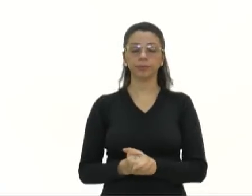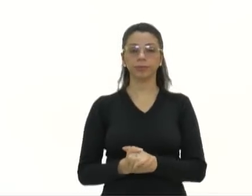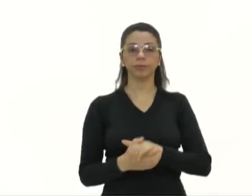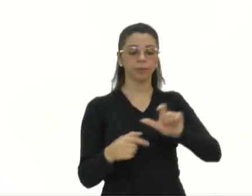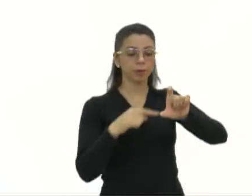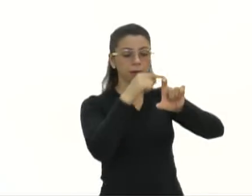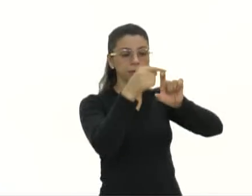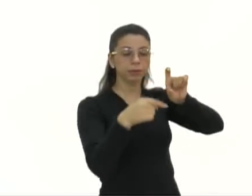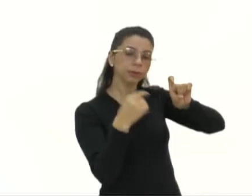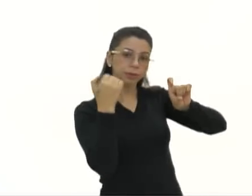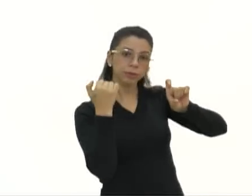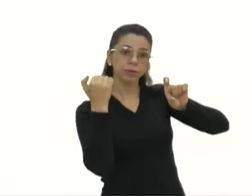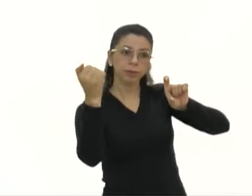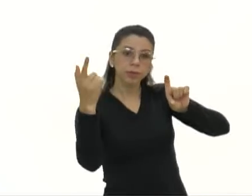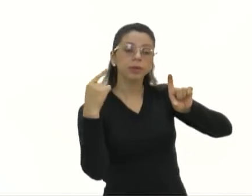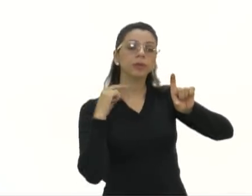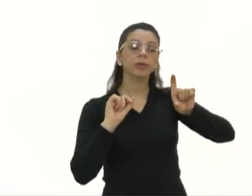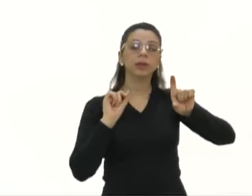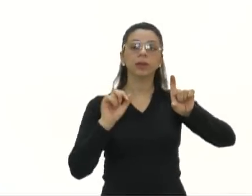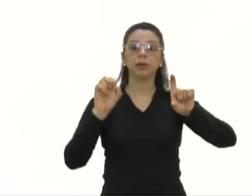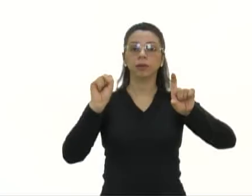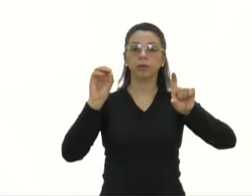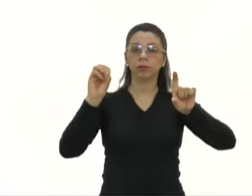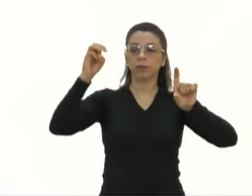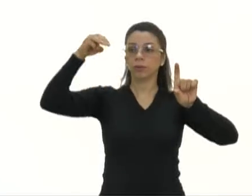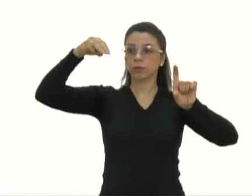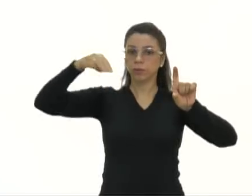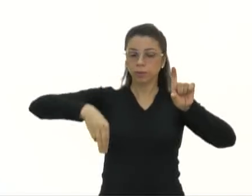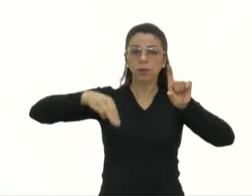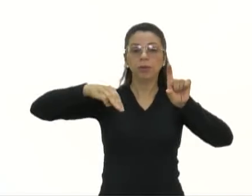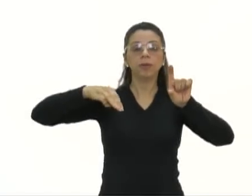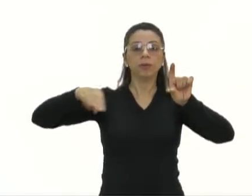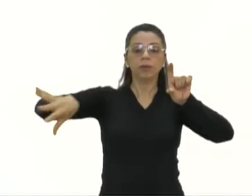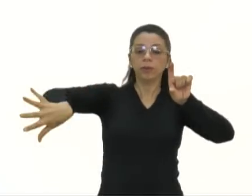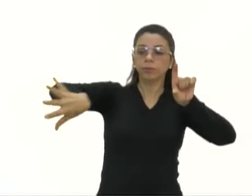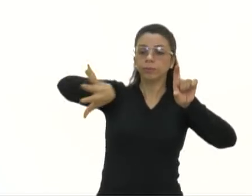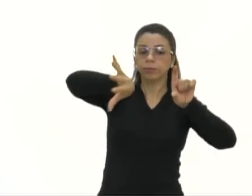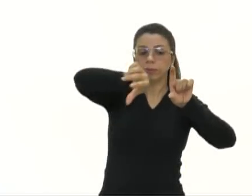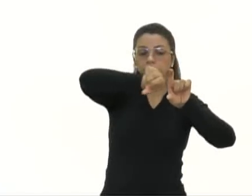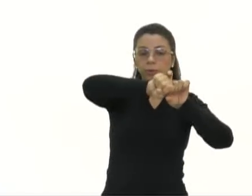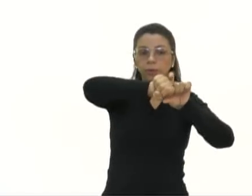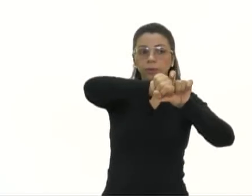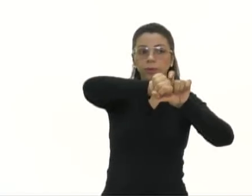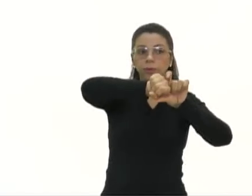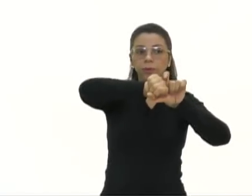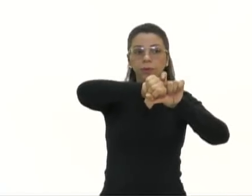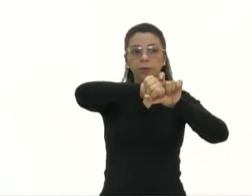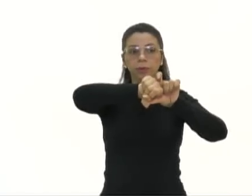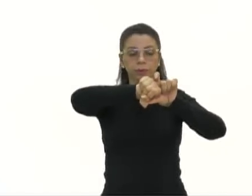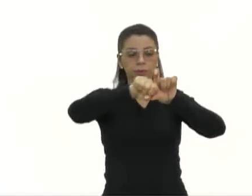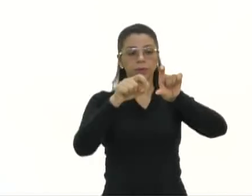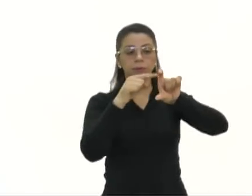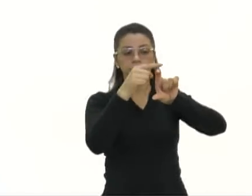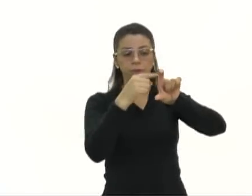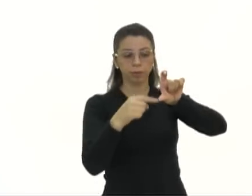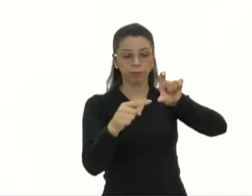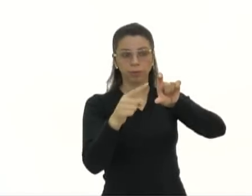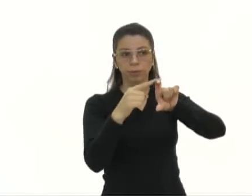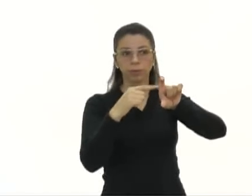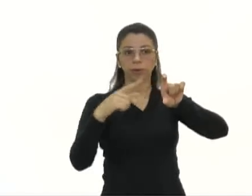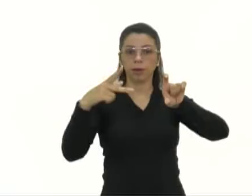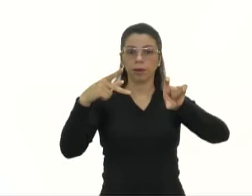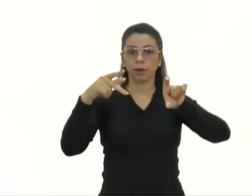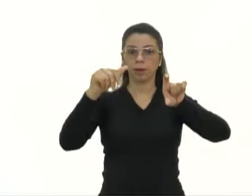o som, que é uma energia sonora, é capturada por quem? Pelo pavilhão, essa estrutura